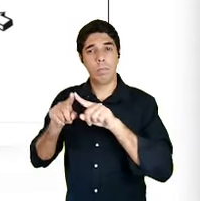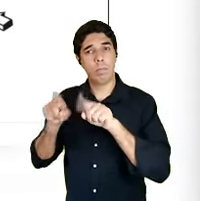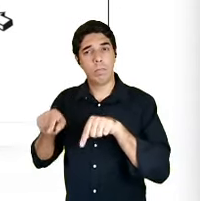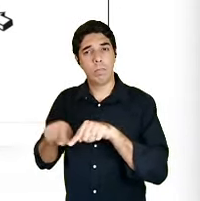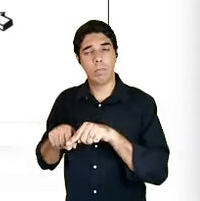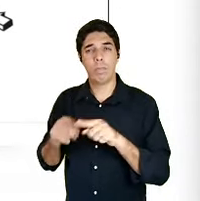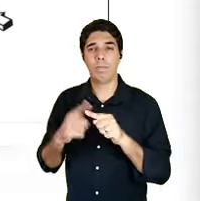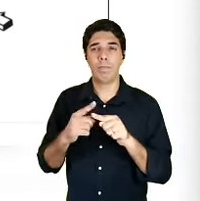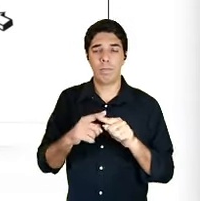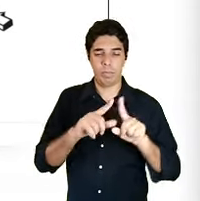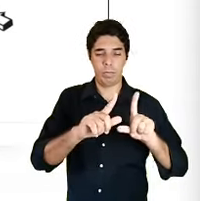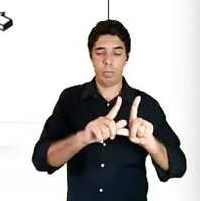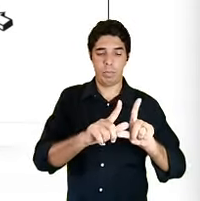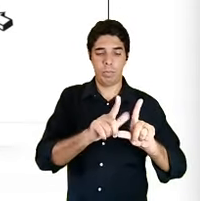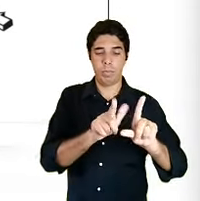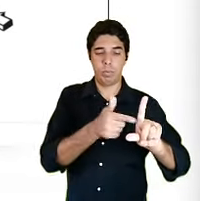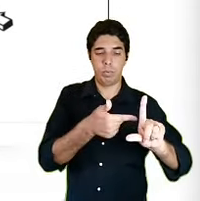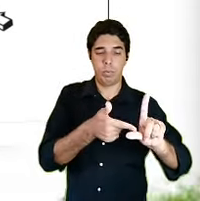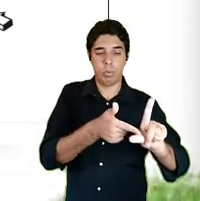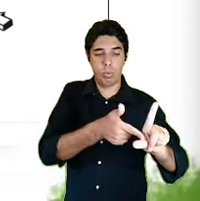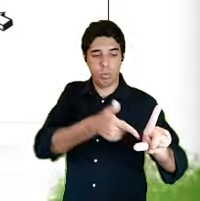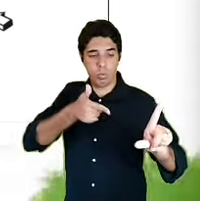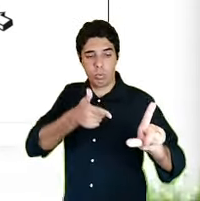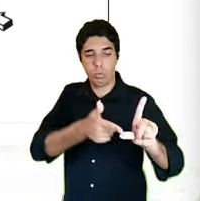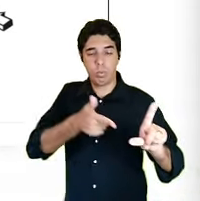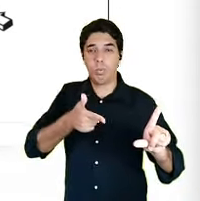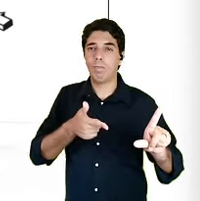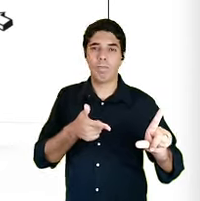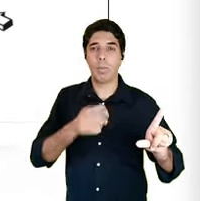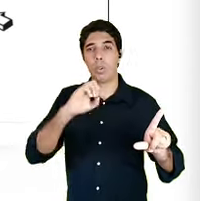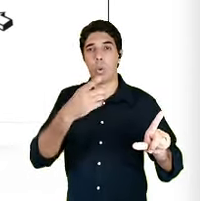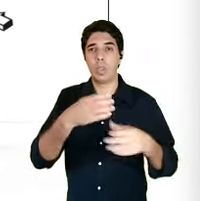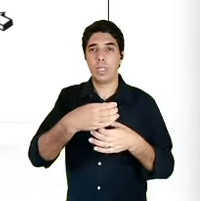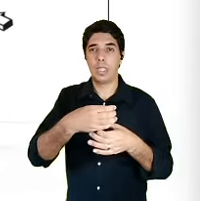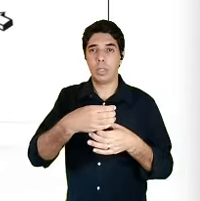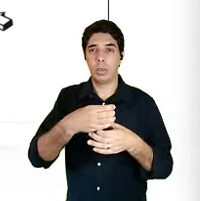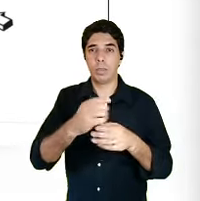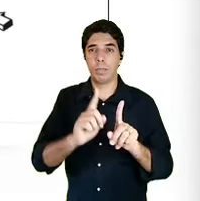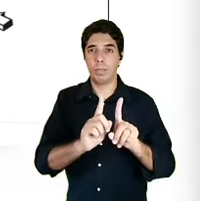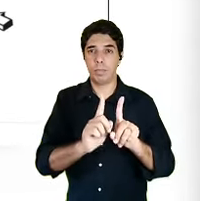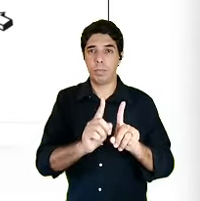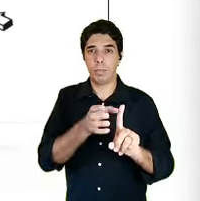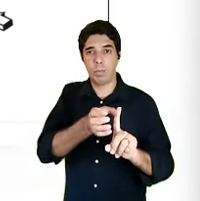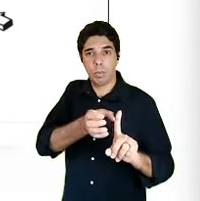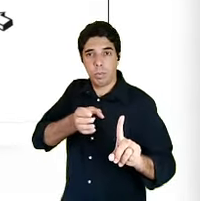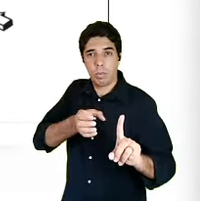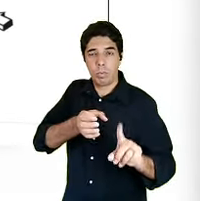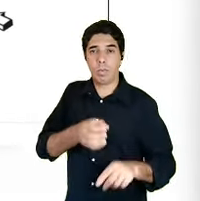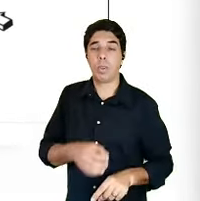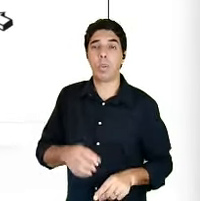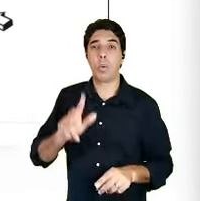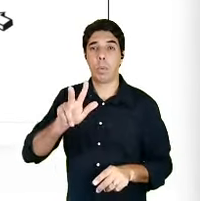essa projeção ela pode corresponder a qualquer um desses três sólidos representados. Por que isso acontece? Porque a